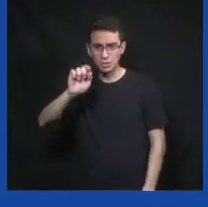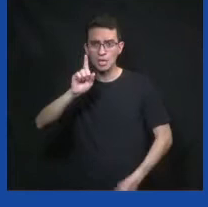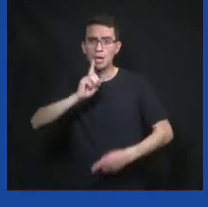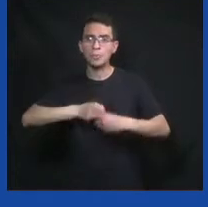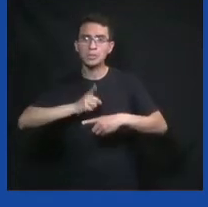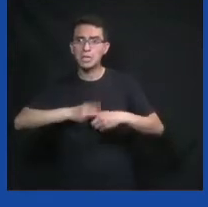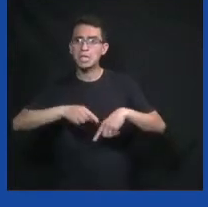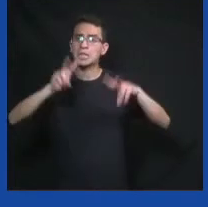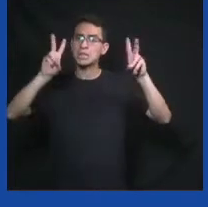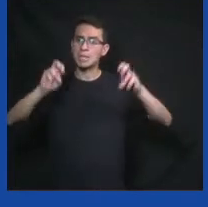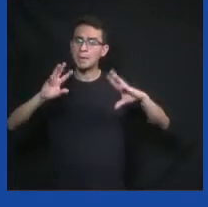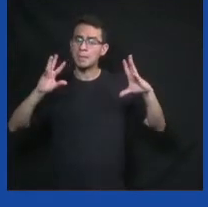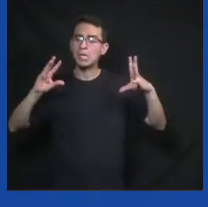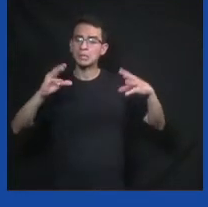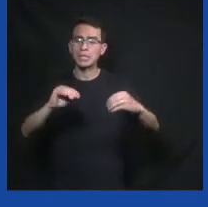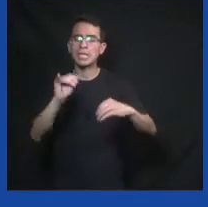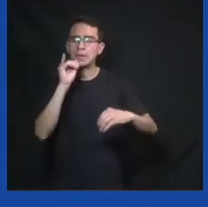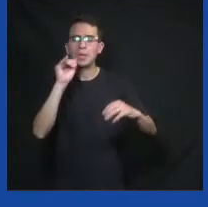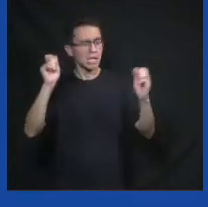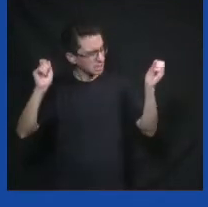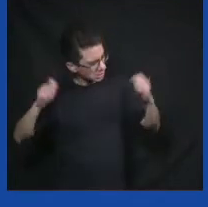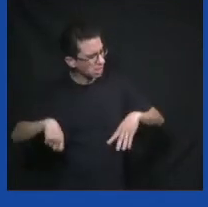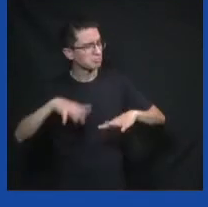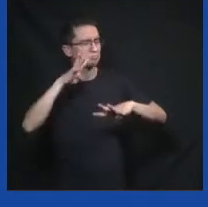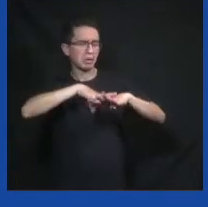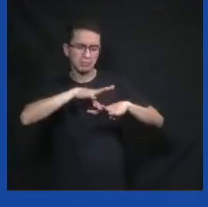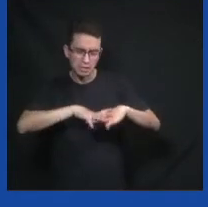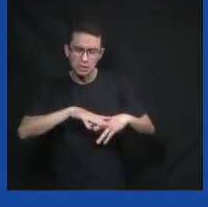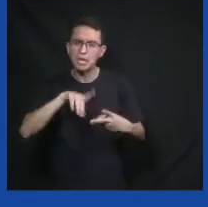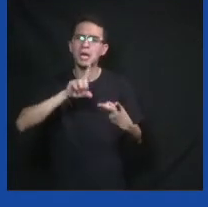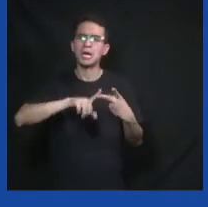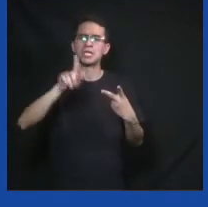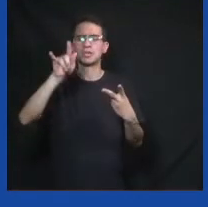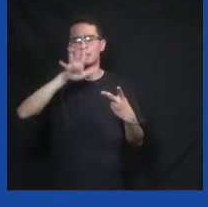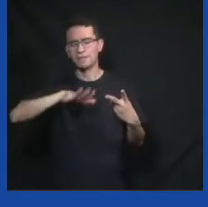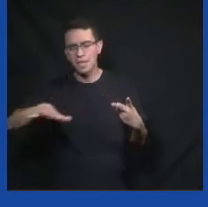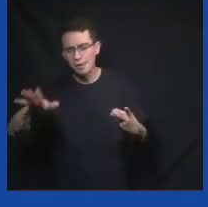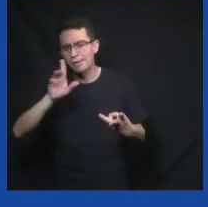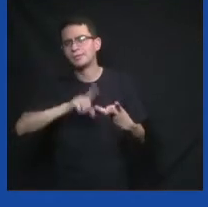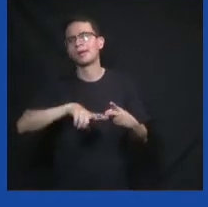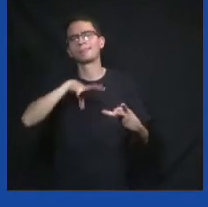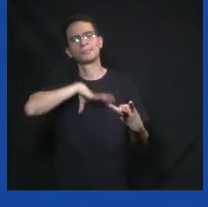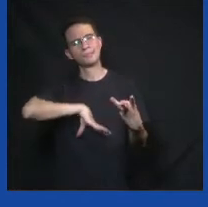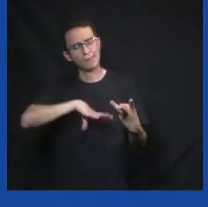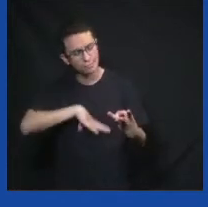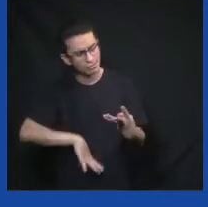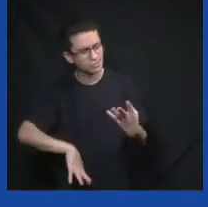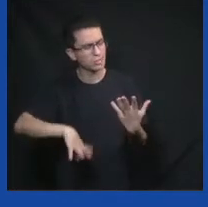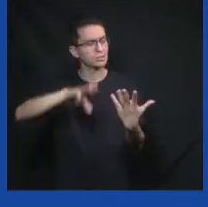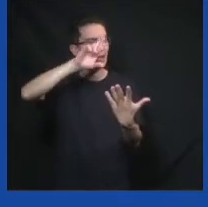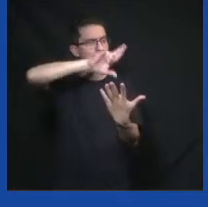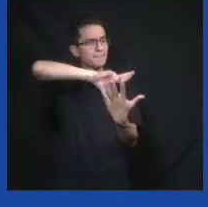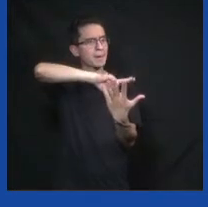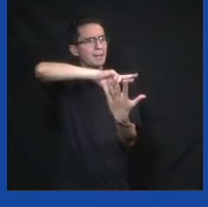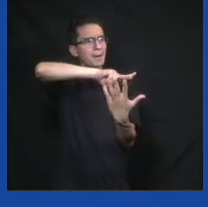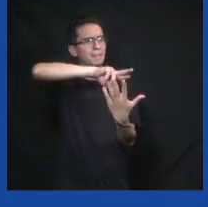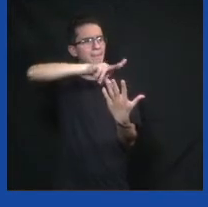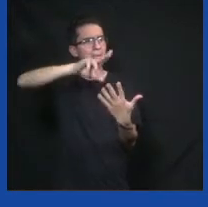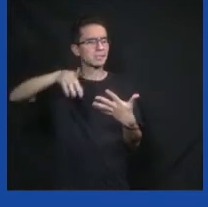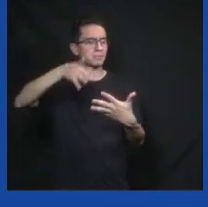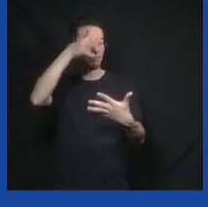Eu posso trabalhar na matemática, eu posso trabalhar na geografia, eu posso trabalhar na história, eu posso trabalhar em português, eu posso trabalhar em diversos